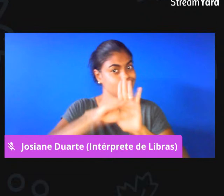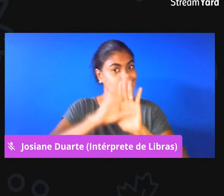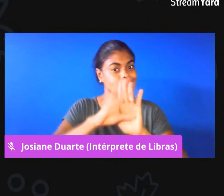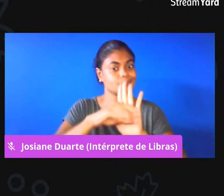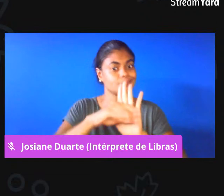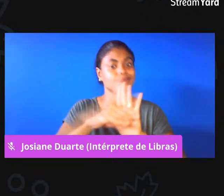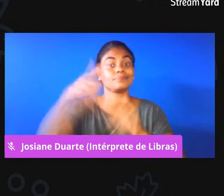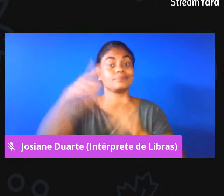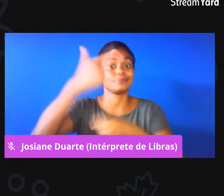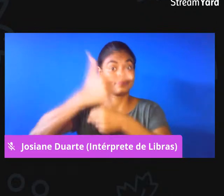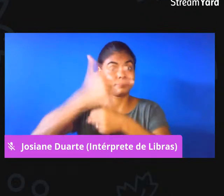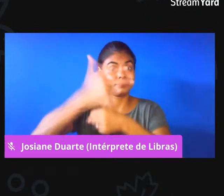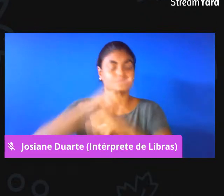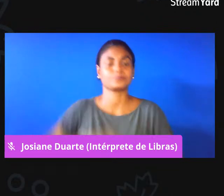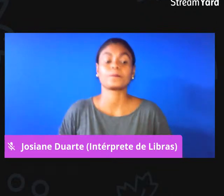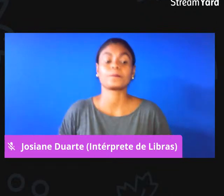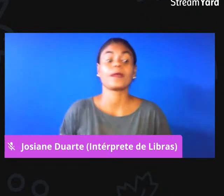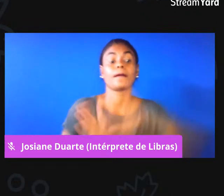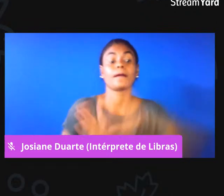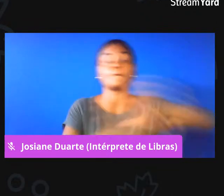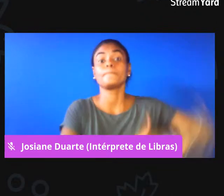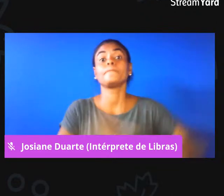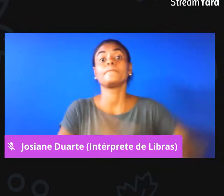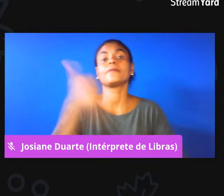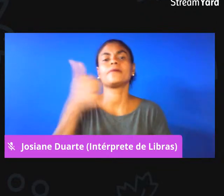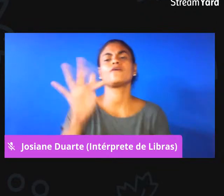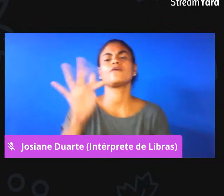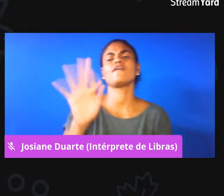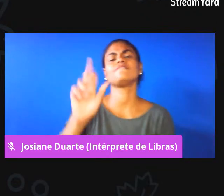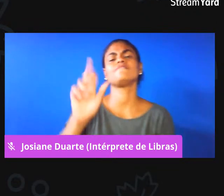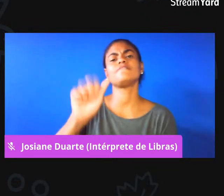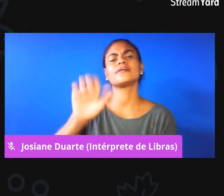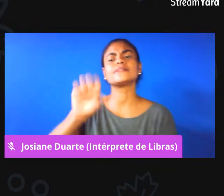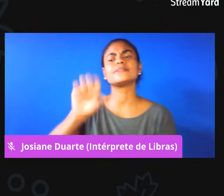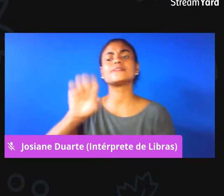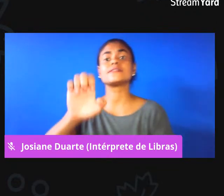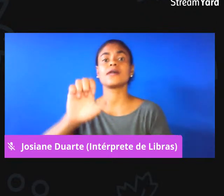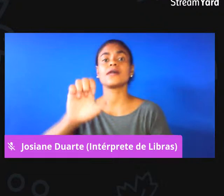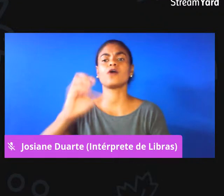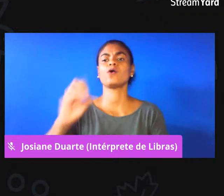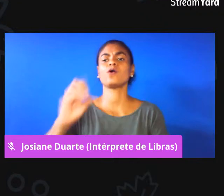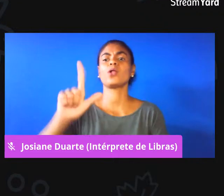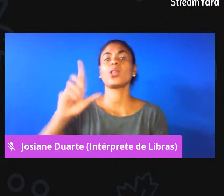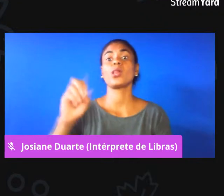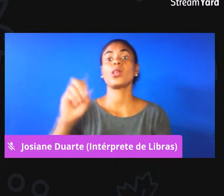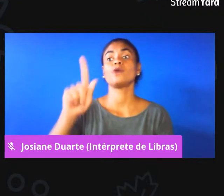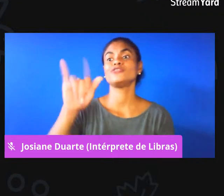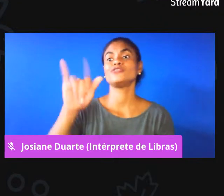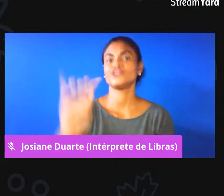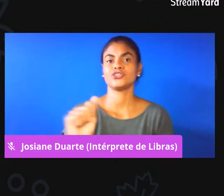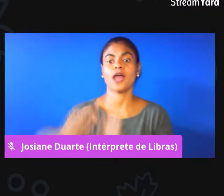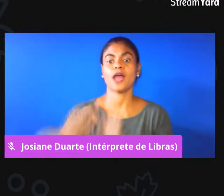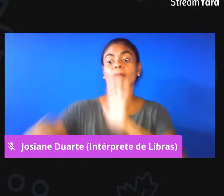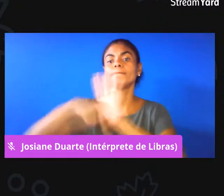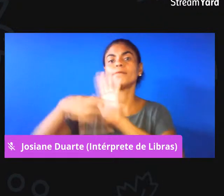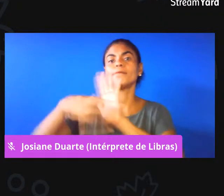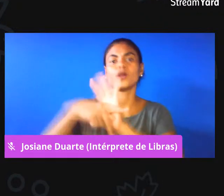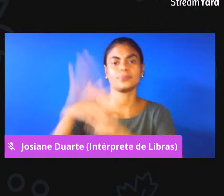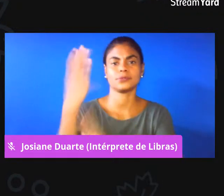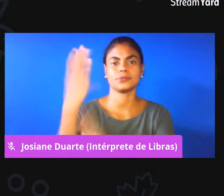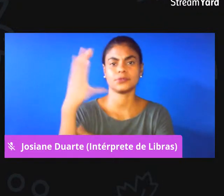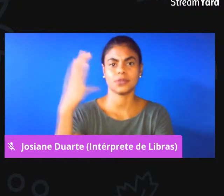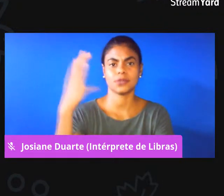A fraseologia faz parte das ciências da linguagem e, mais especificamente, da lexicologia, que é o ramo da linguística que trabalha com o léxico.